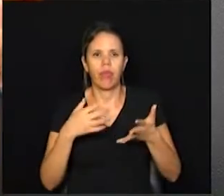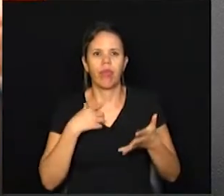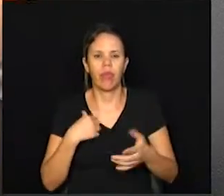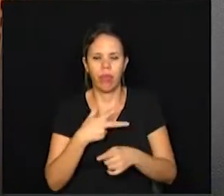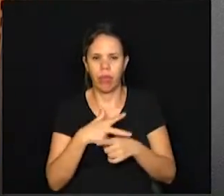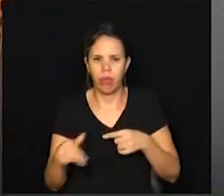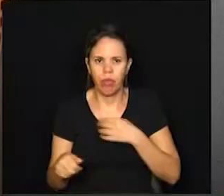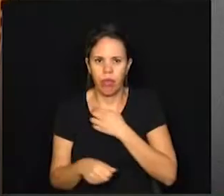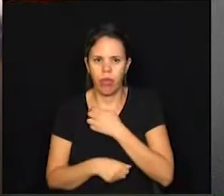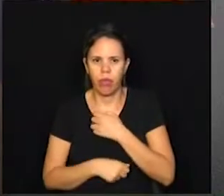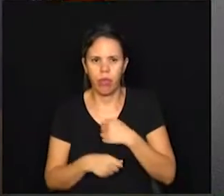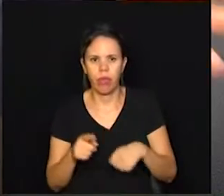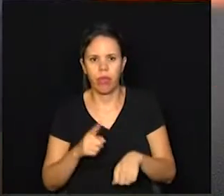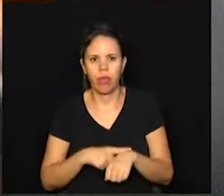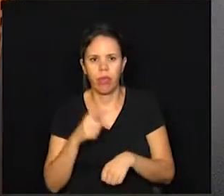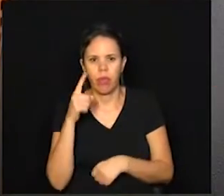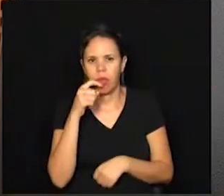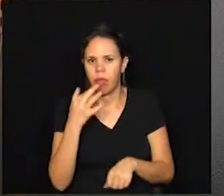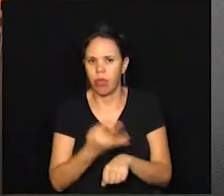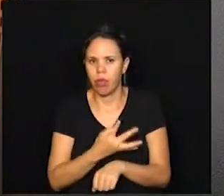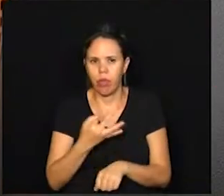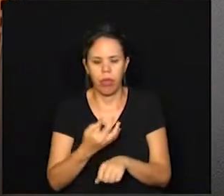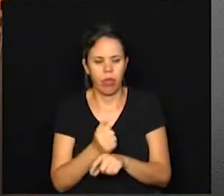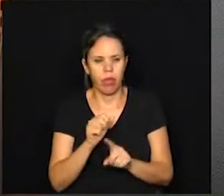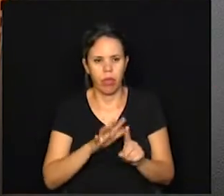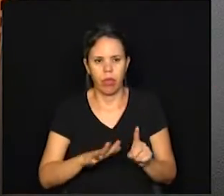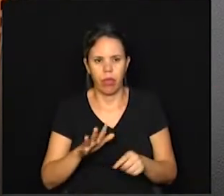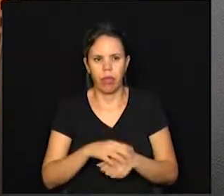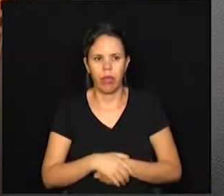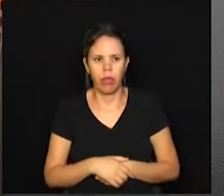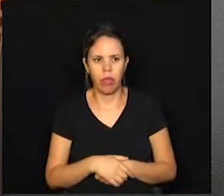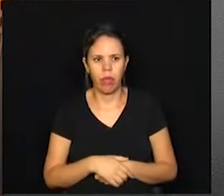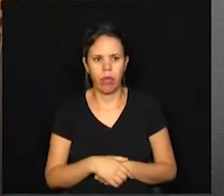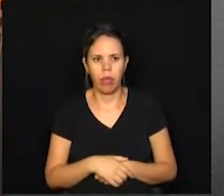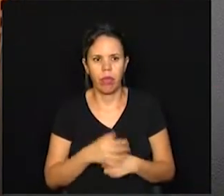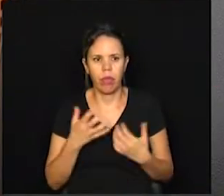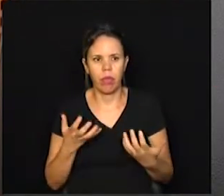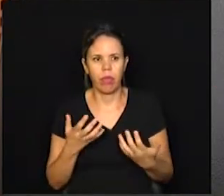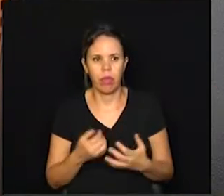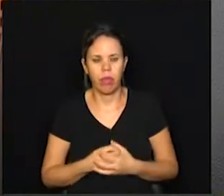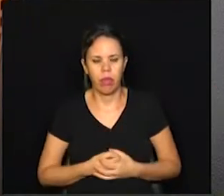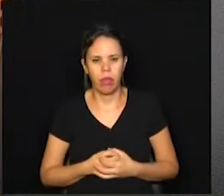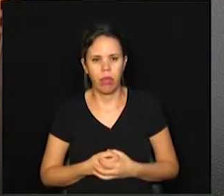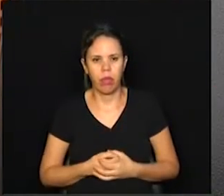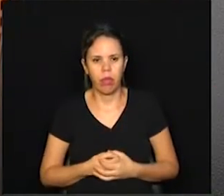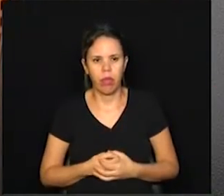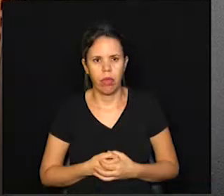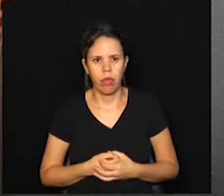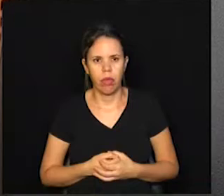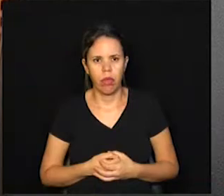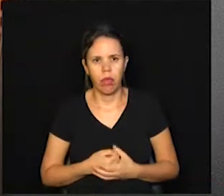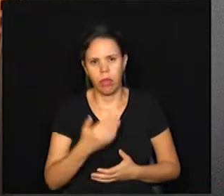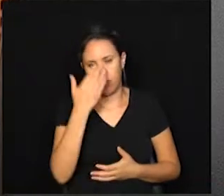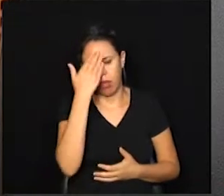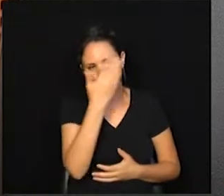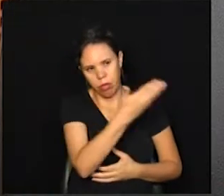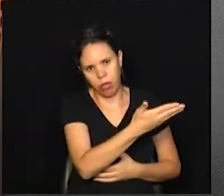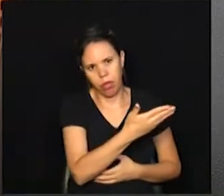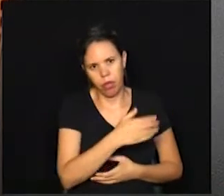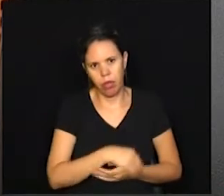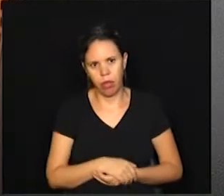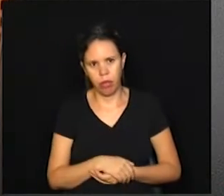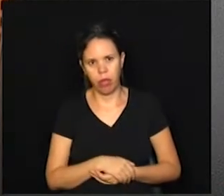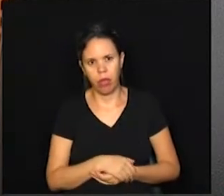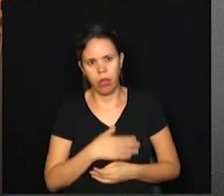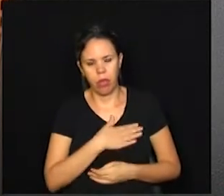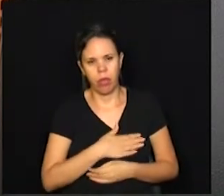vencer esse momento tão difícil que a sociedade se encontra. Eu quero aqui, uma vez mais, seu Ítalo, agradecer